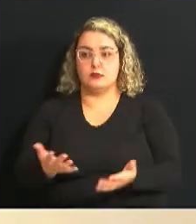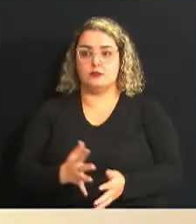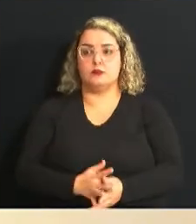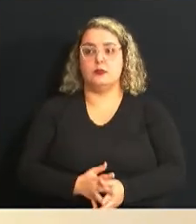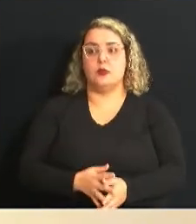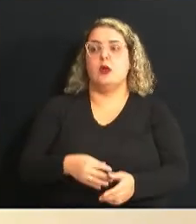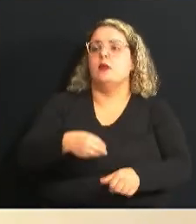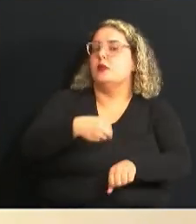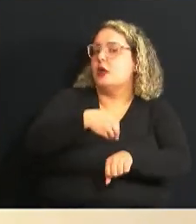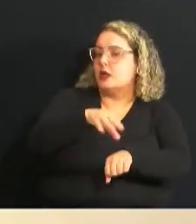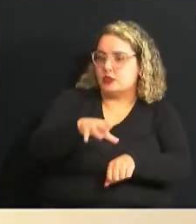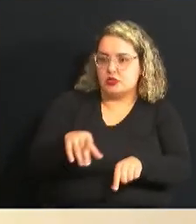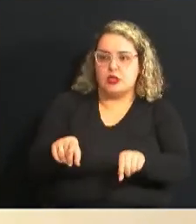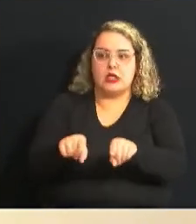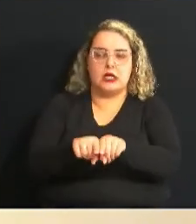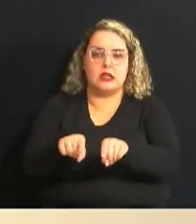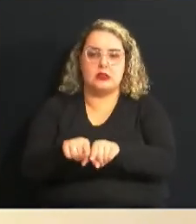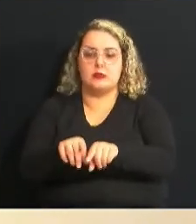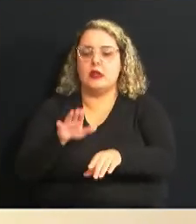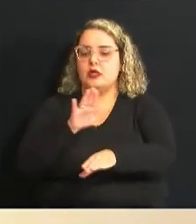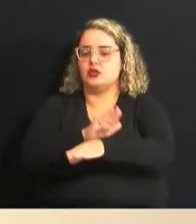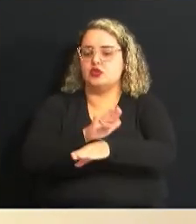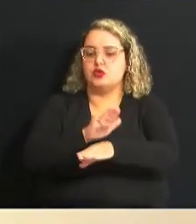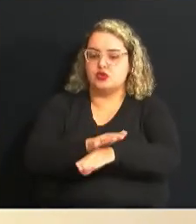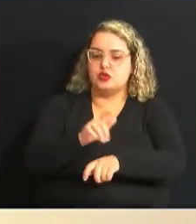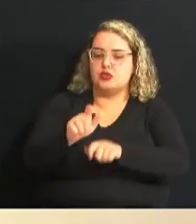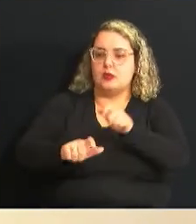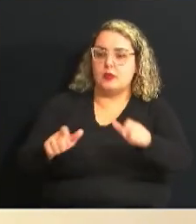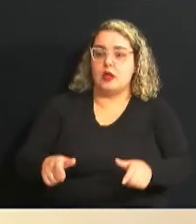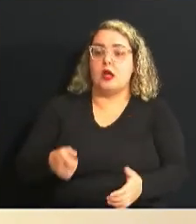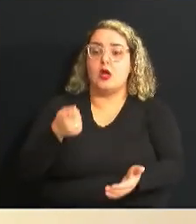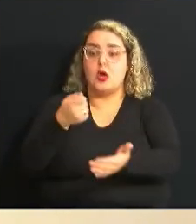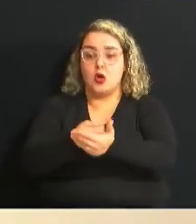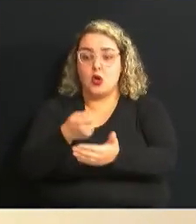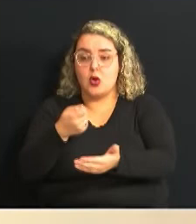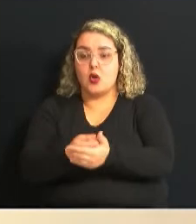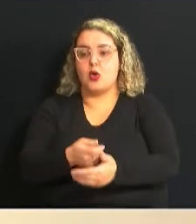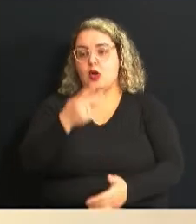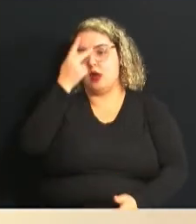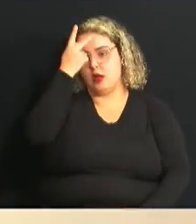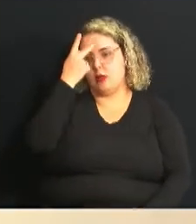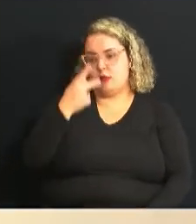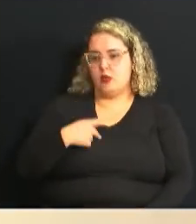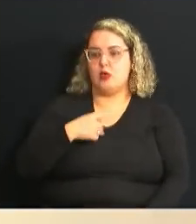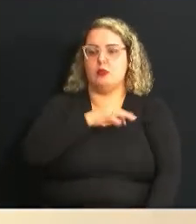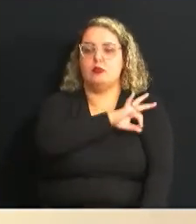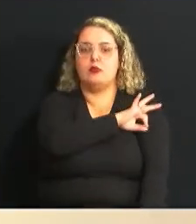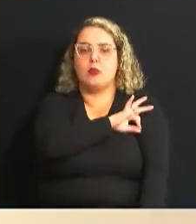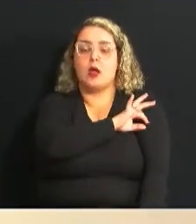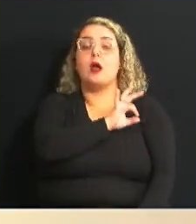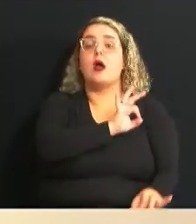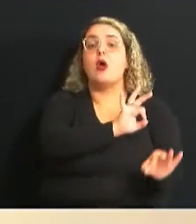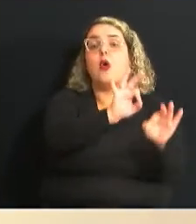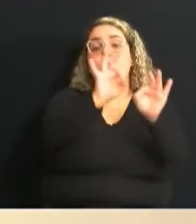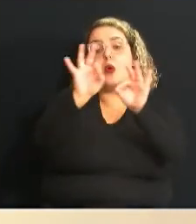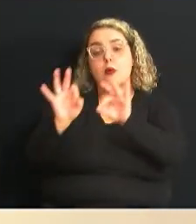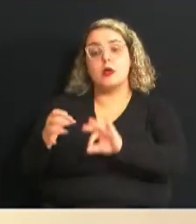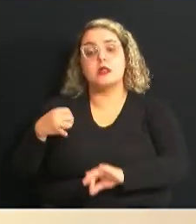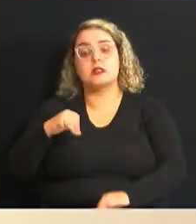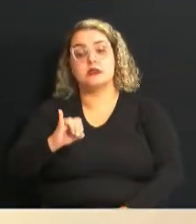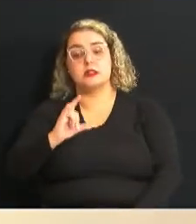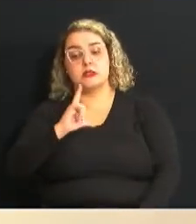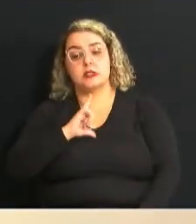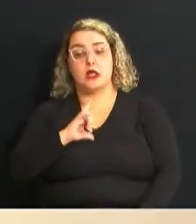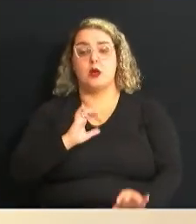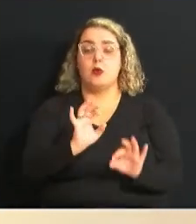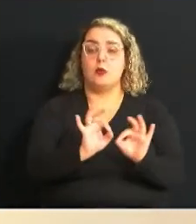indicação como ajudar a população também cobrar a própria Prefeitura, acompanhar se houver o planejamento